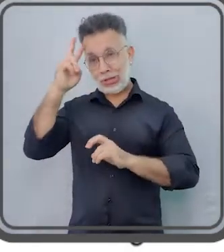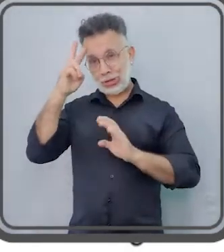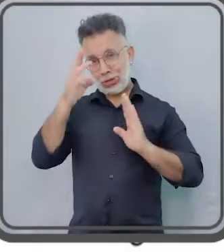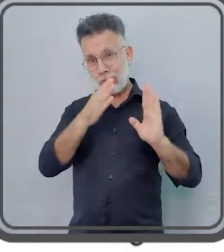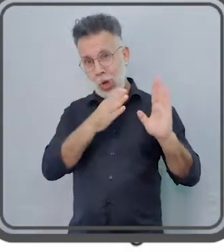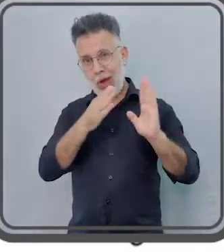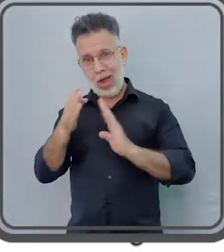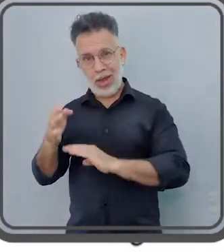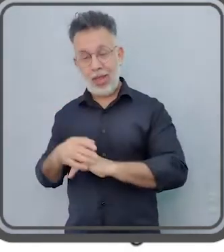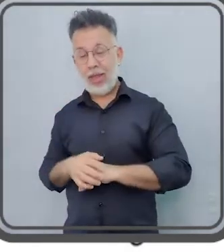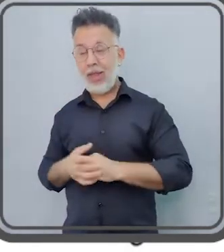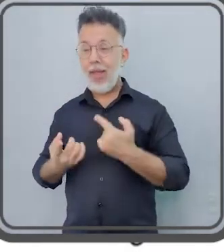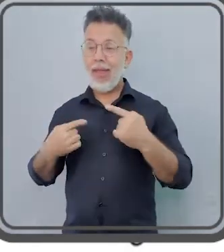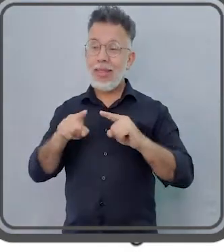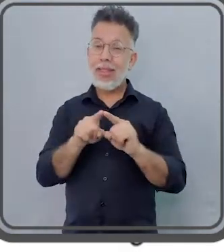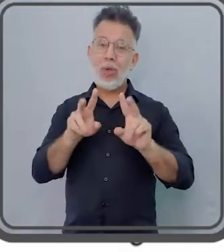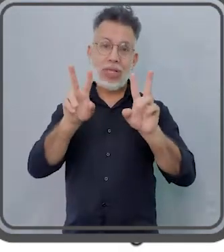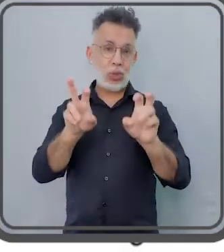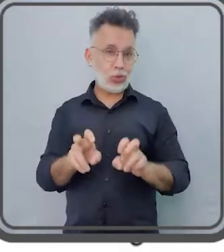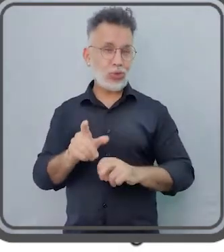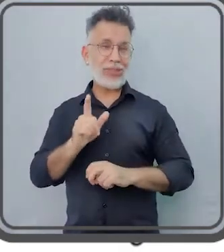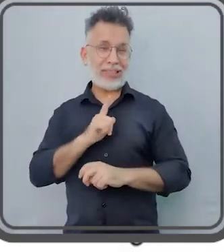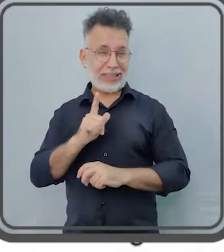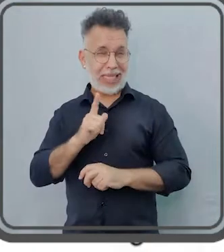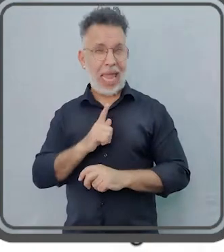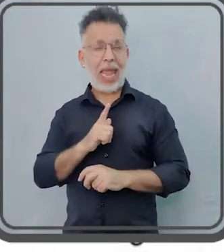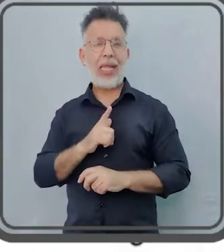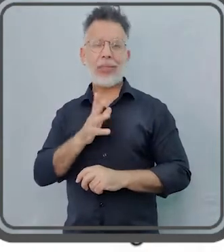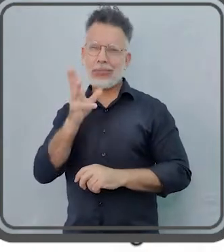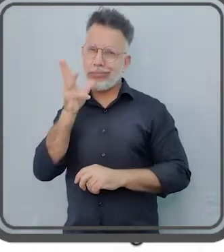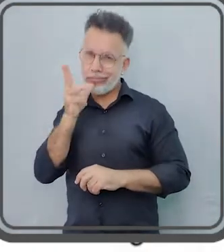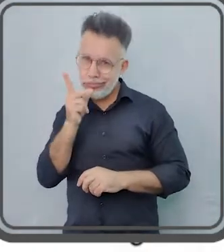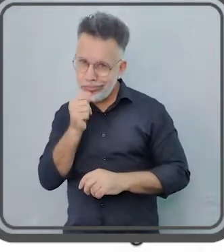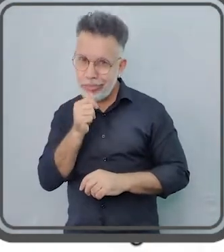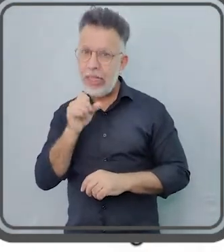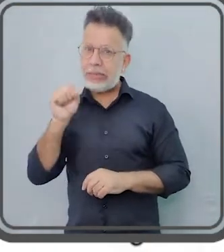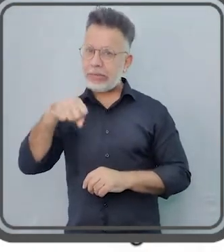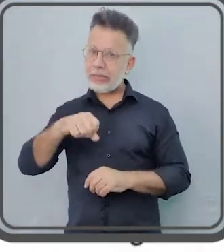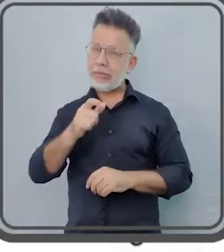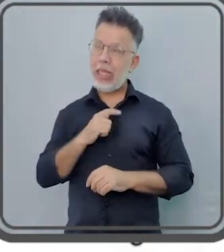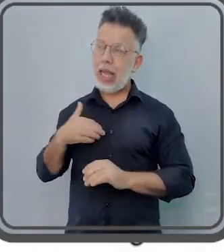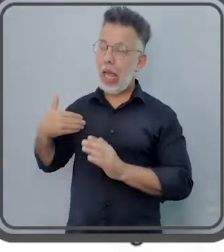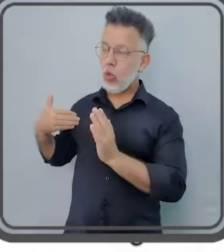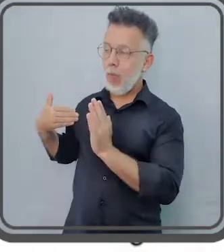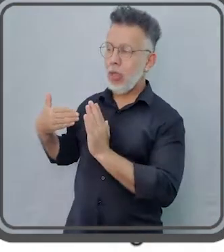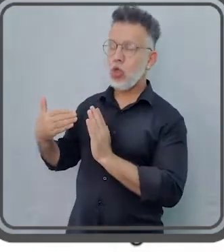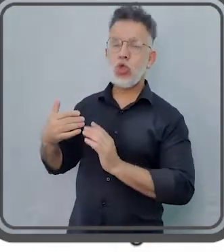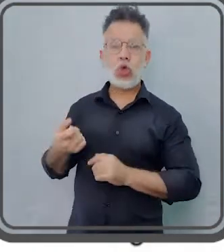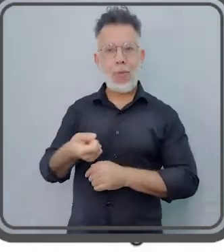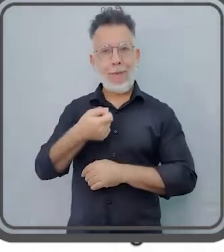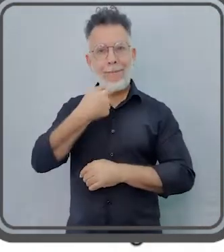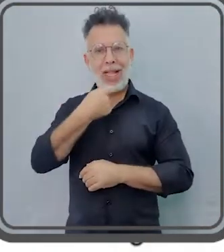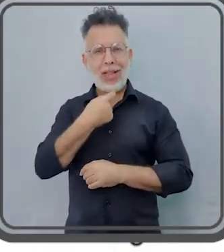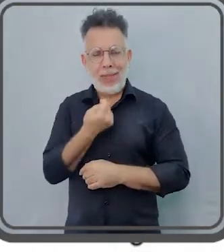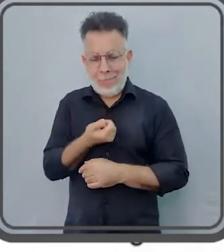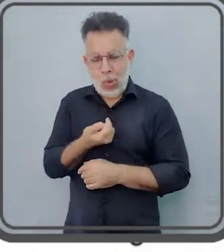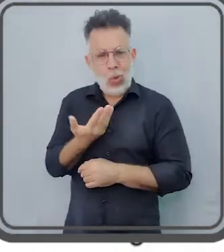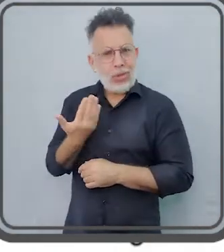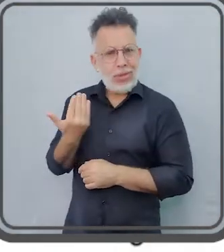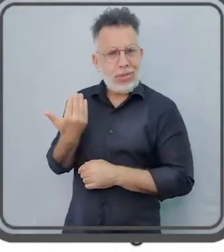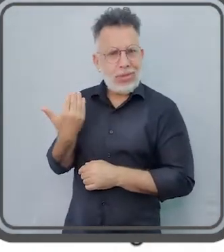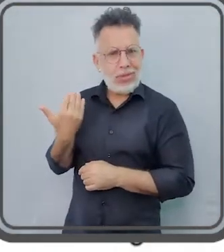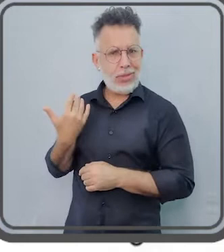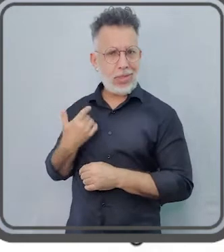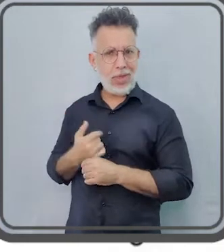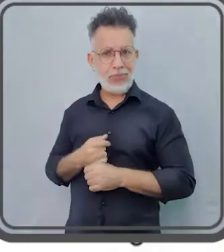esse assunto ele tem um delay, sim. Se a gente passou a tomar pílula, né, há pouco tempo atrás, isso quer dizer que a gente fala muito